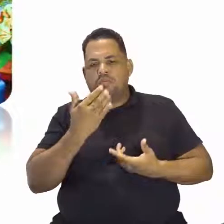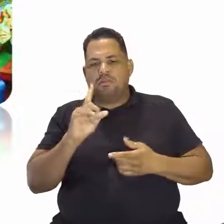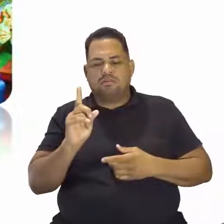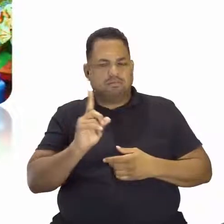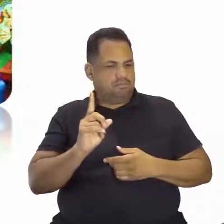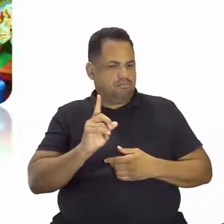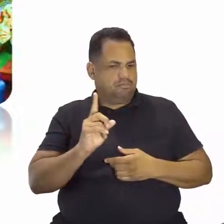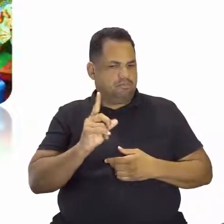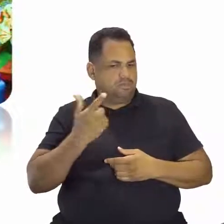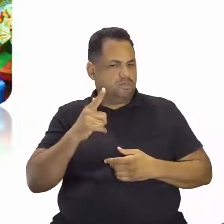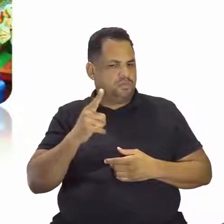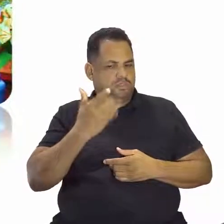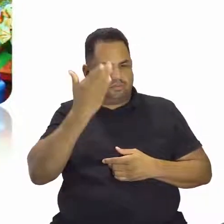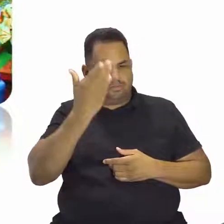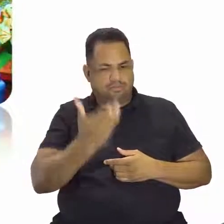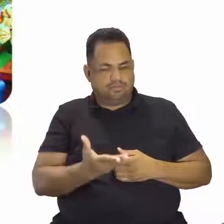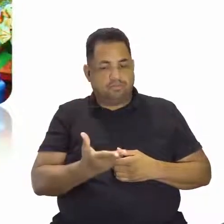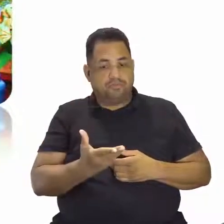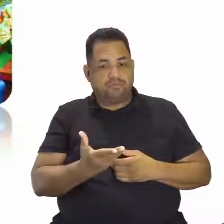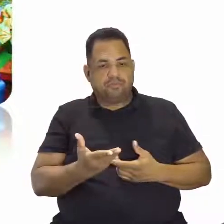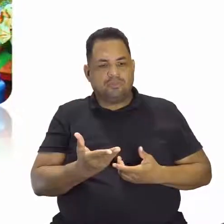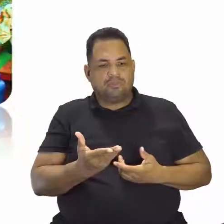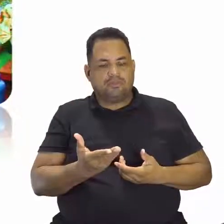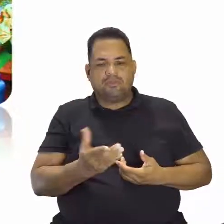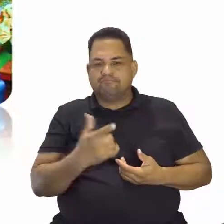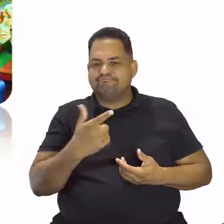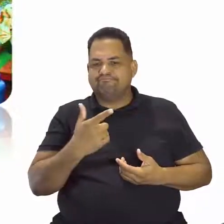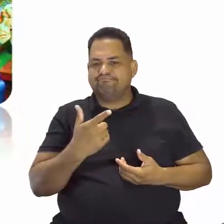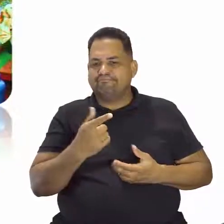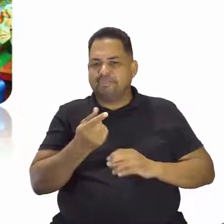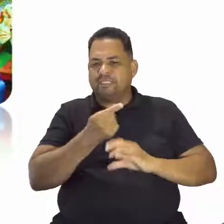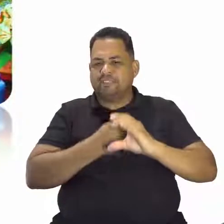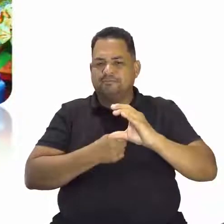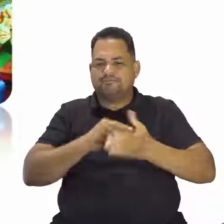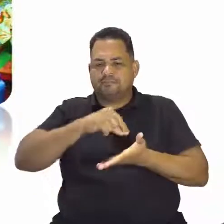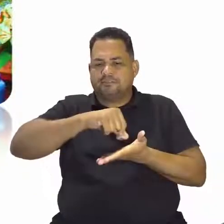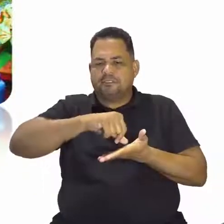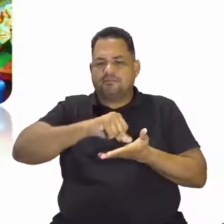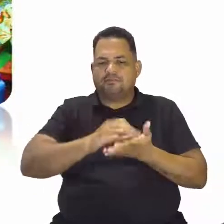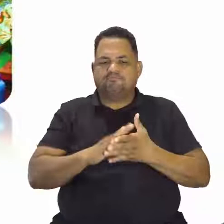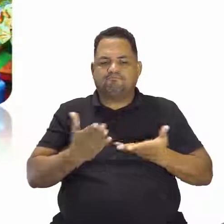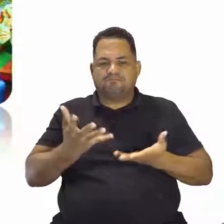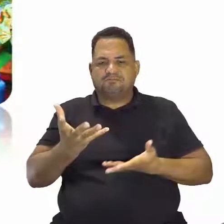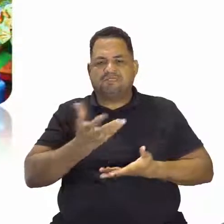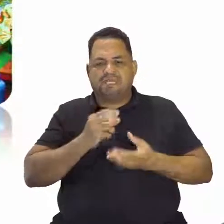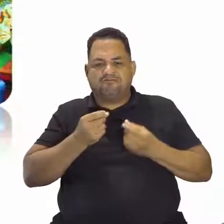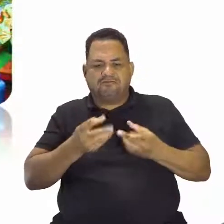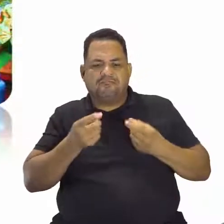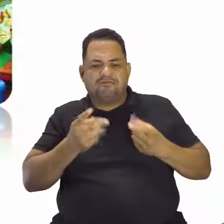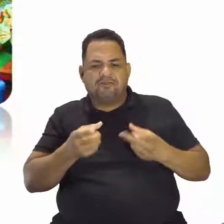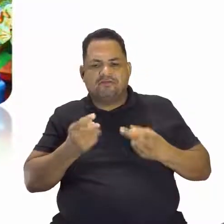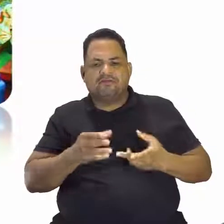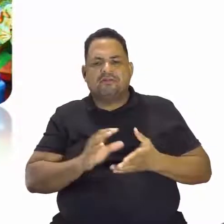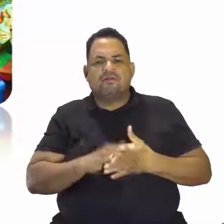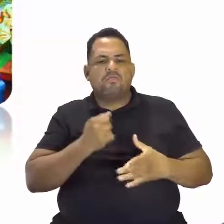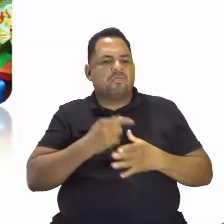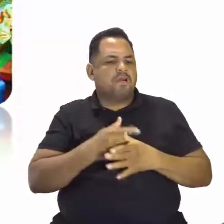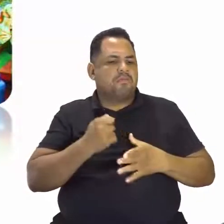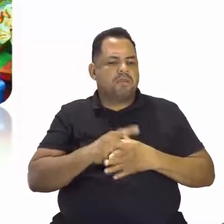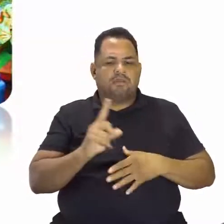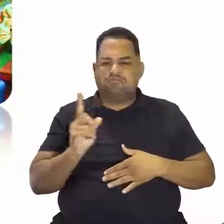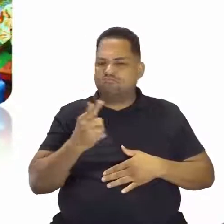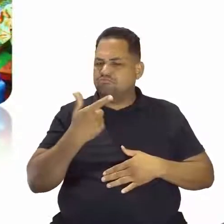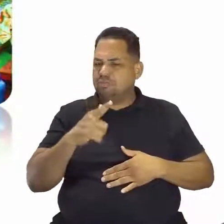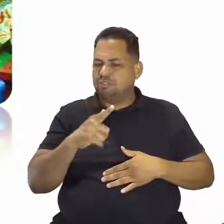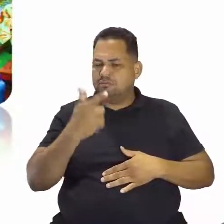para viver, né? Aqui não tem esse capitalismo feroz, onde eu quero vender, comprar, vender, onde